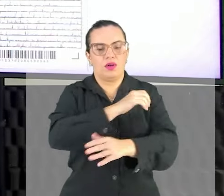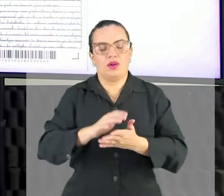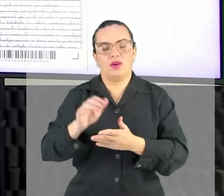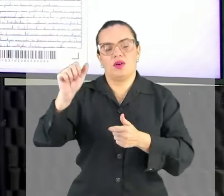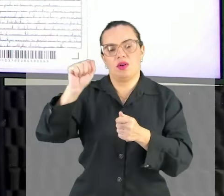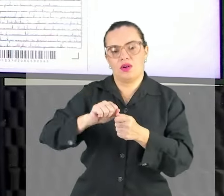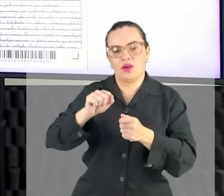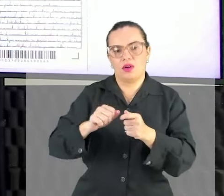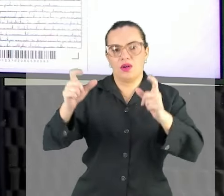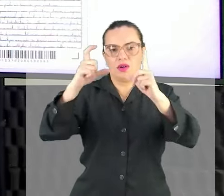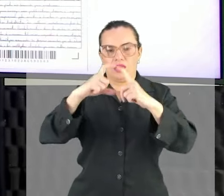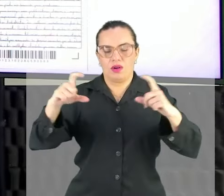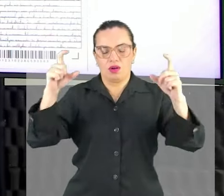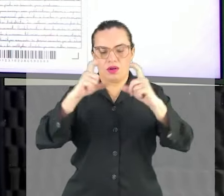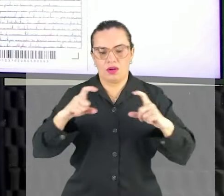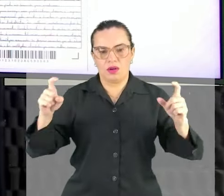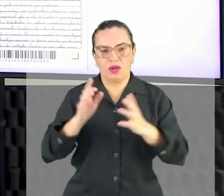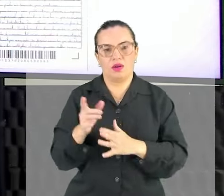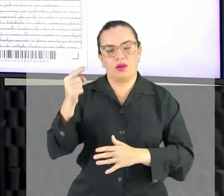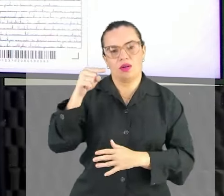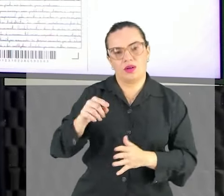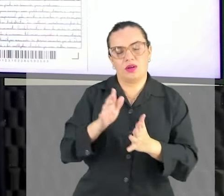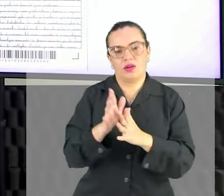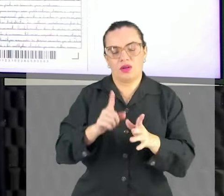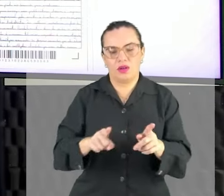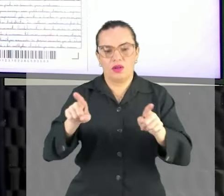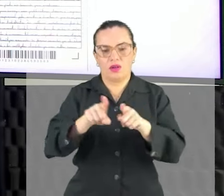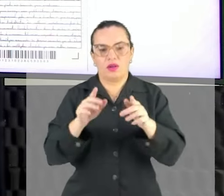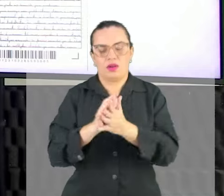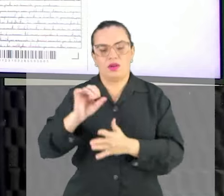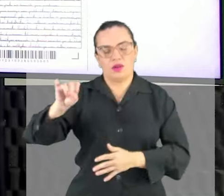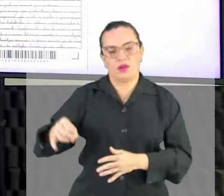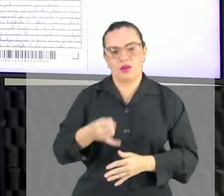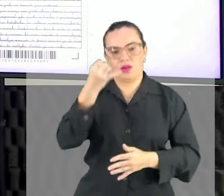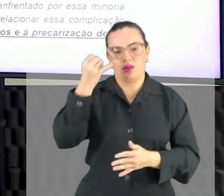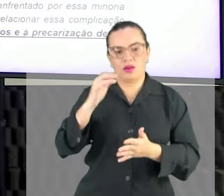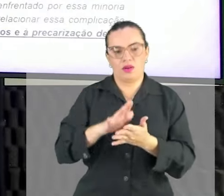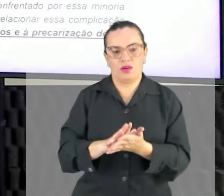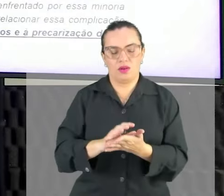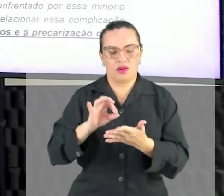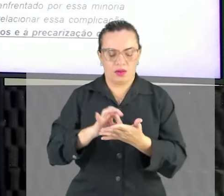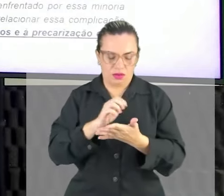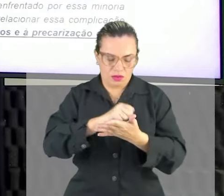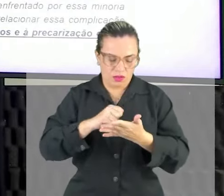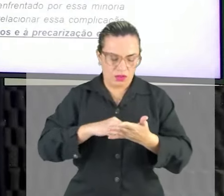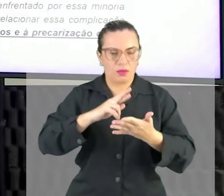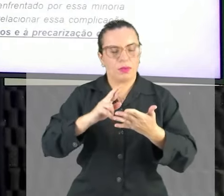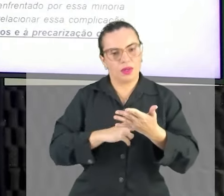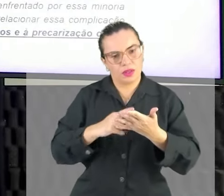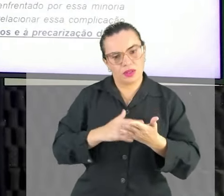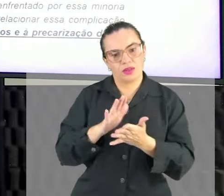cada parágrafo, e você também já vai ter a oportunidade de consertar isso em sua redação.